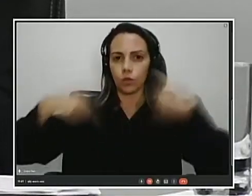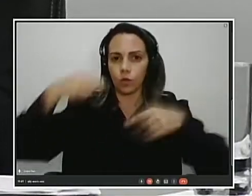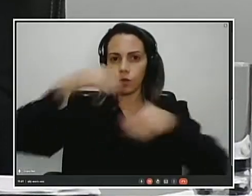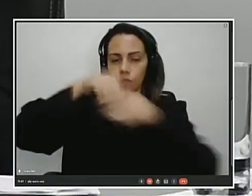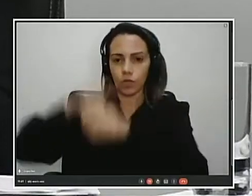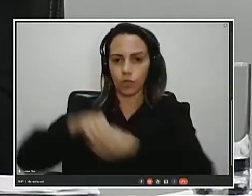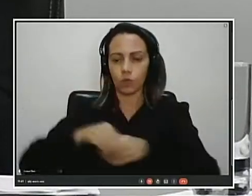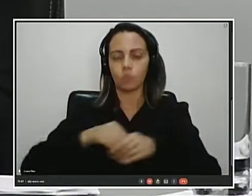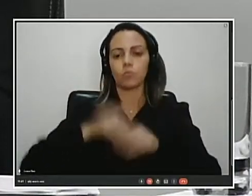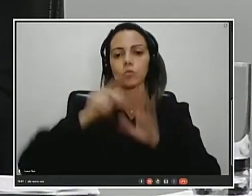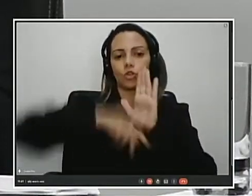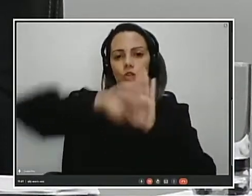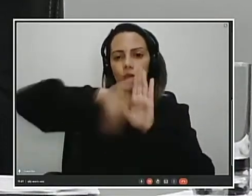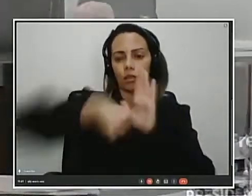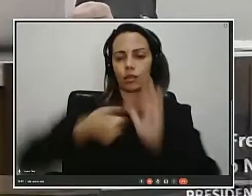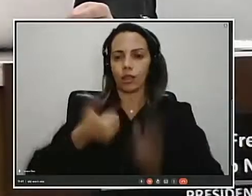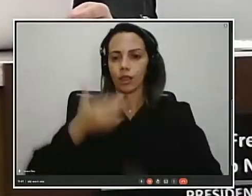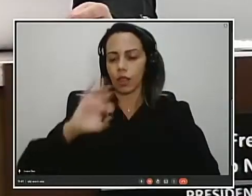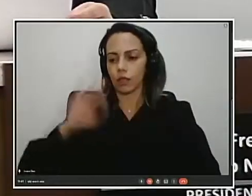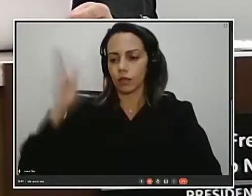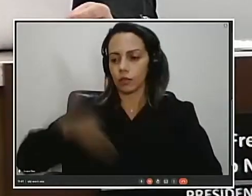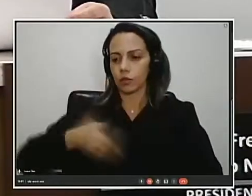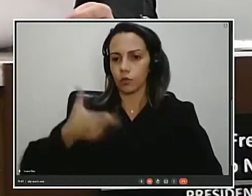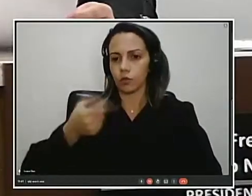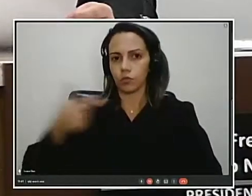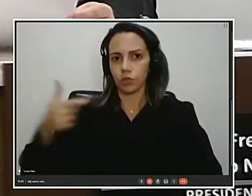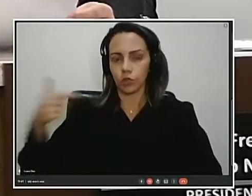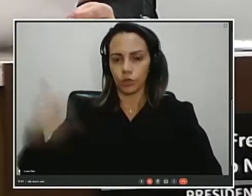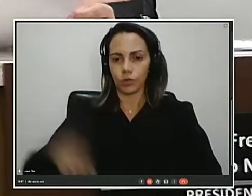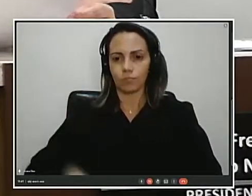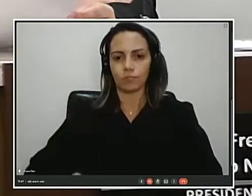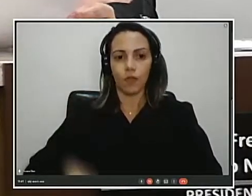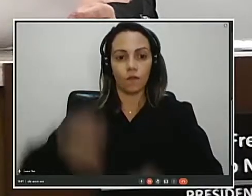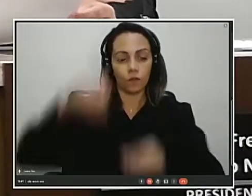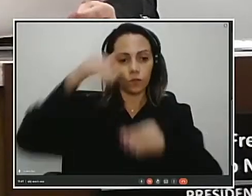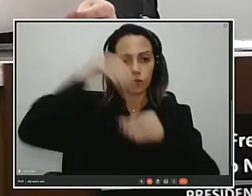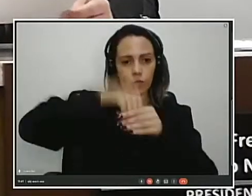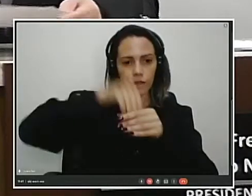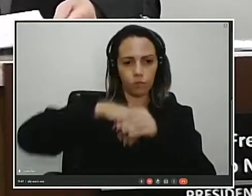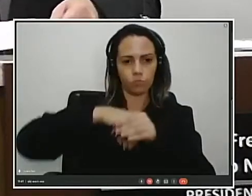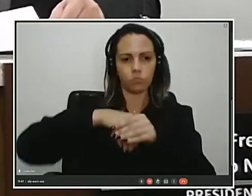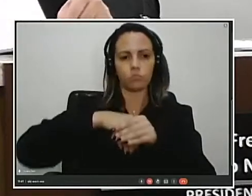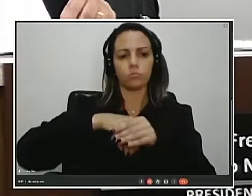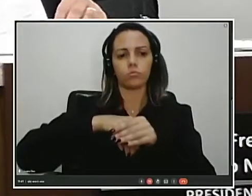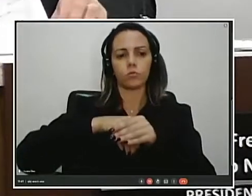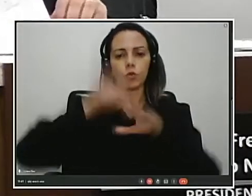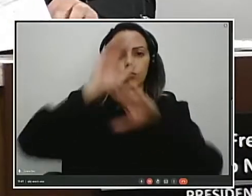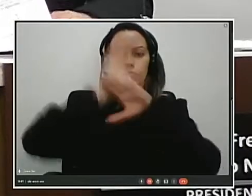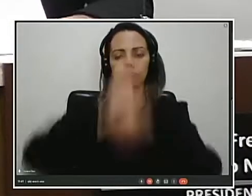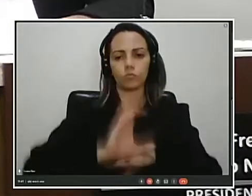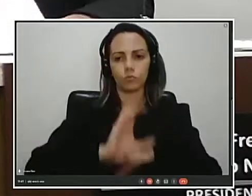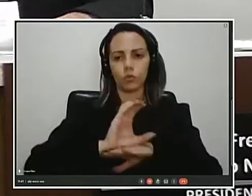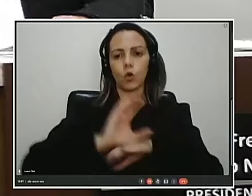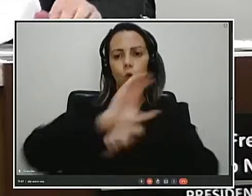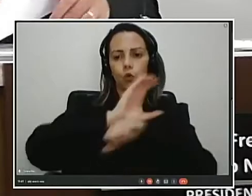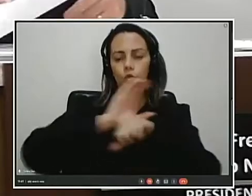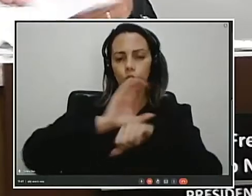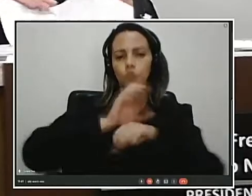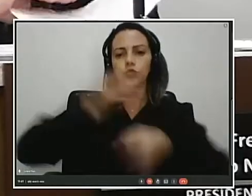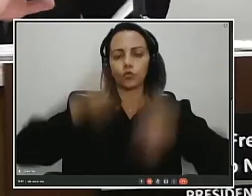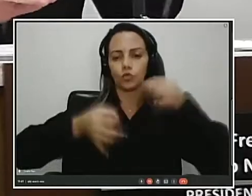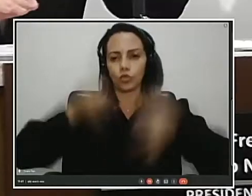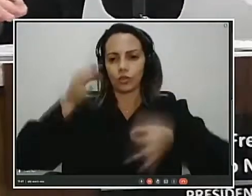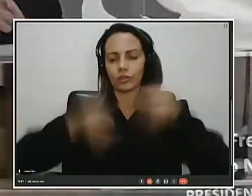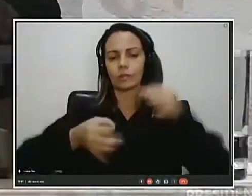número 10 de 2022. Votação do parecer fundamentado da Comissão de Constituição, Justiça e Redação